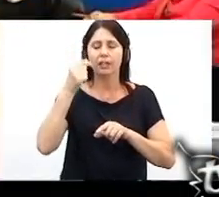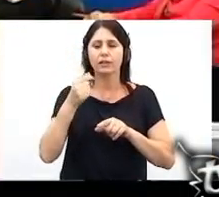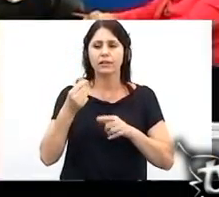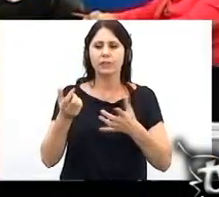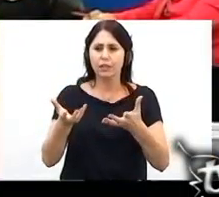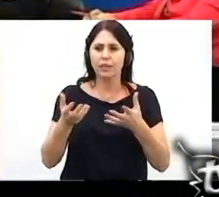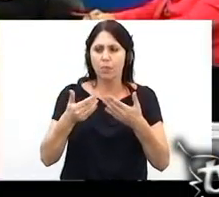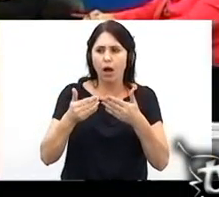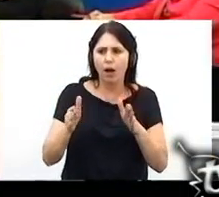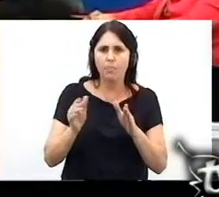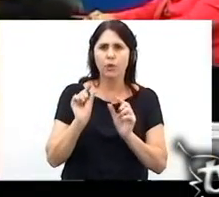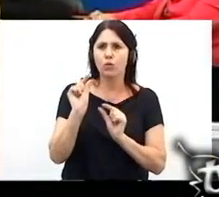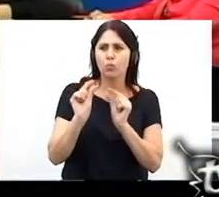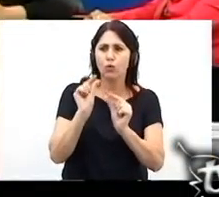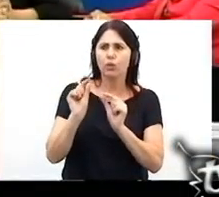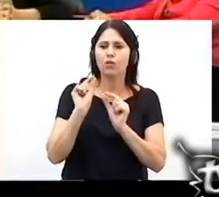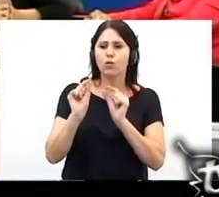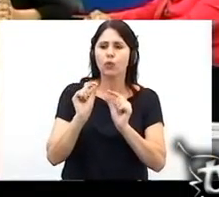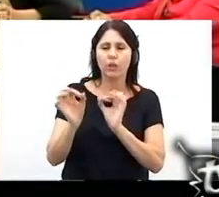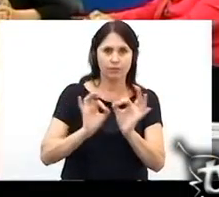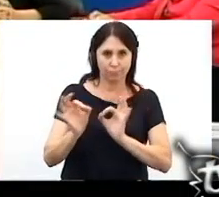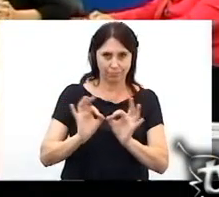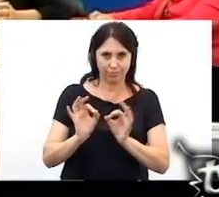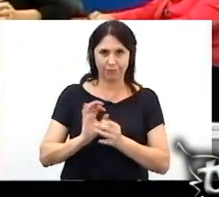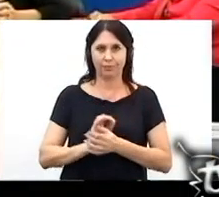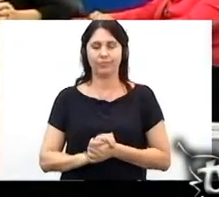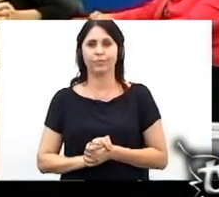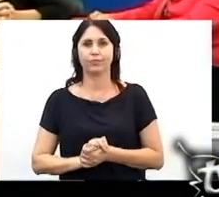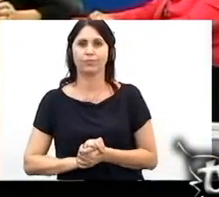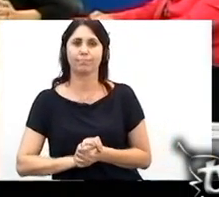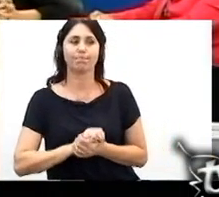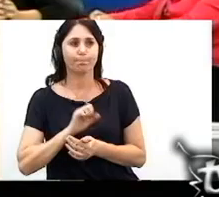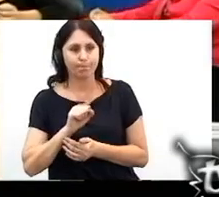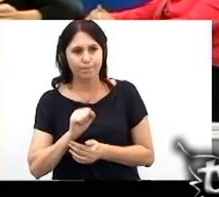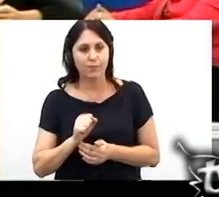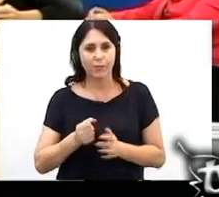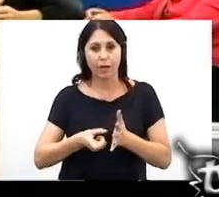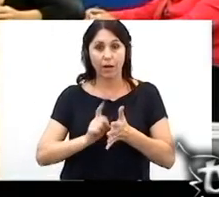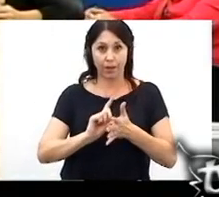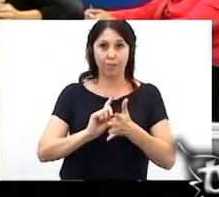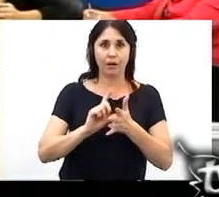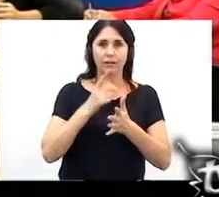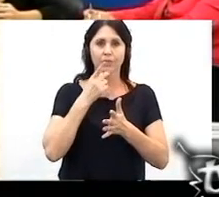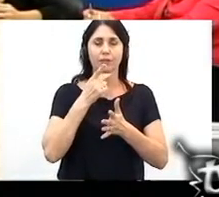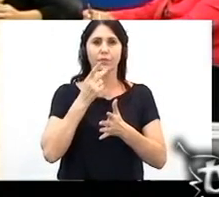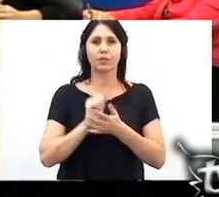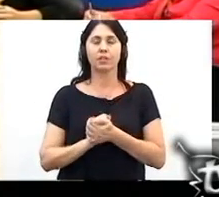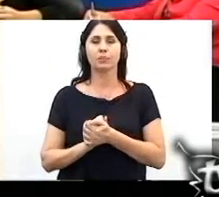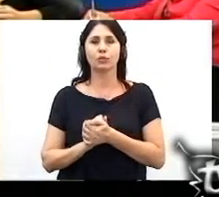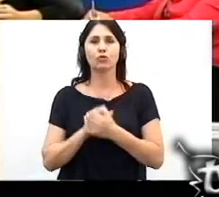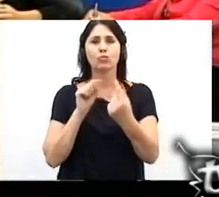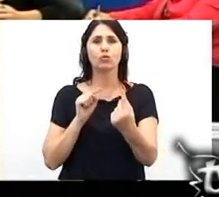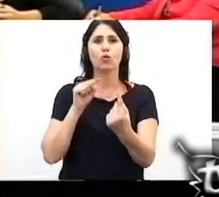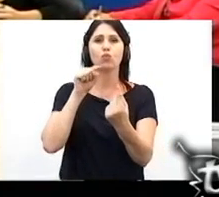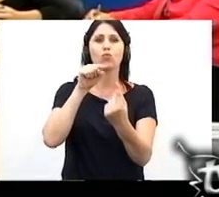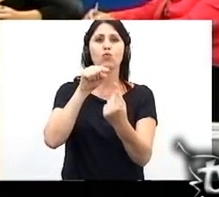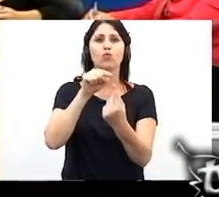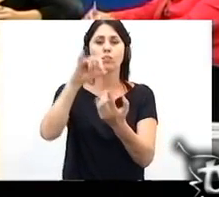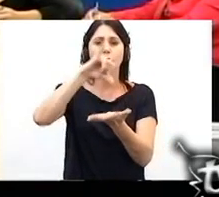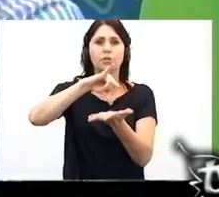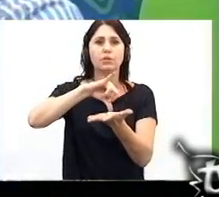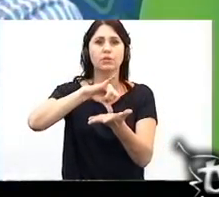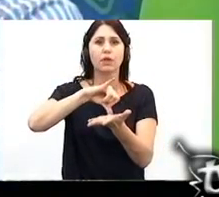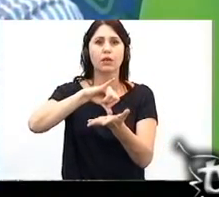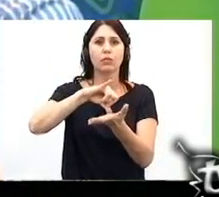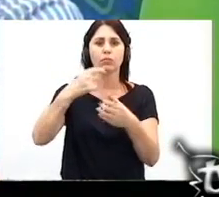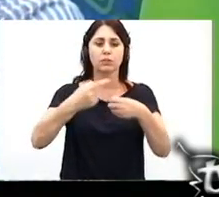cidade educadora, também do projeto Universidade Educadora. Professor, vamos abrir um pouco mais o leque, falar um pouco de ações que podem ser